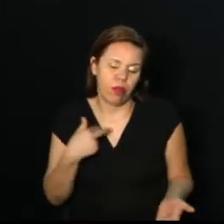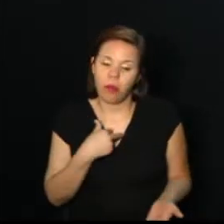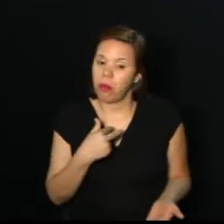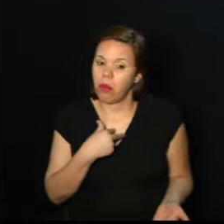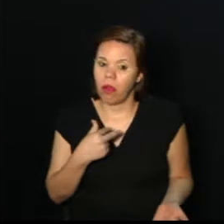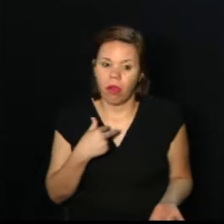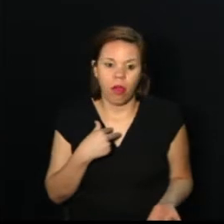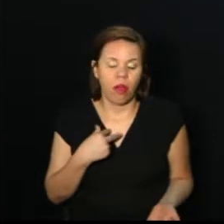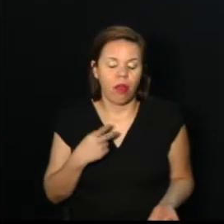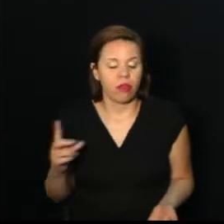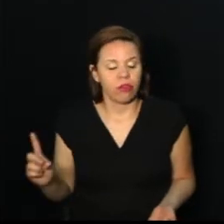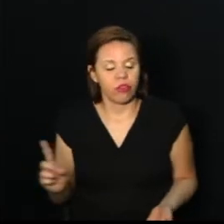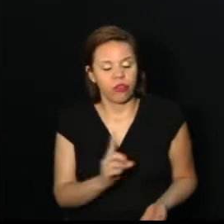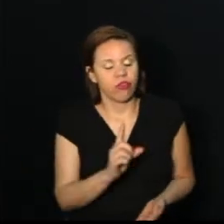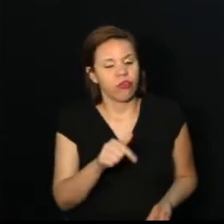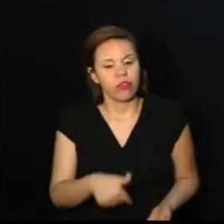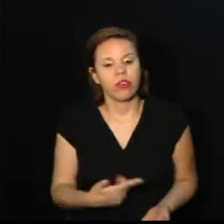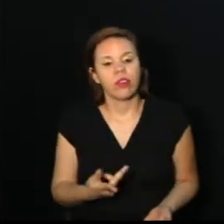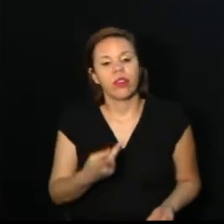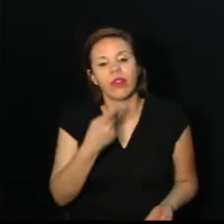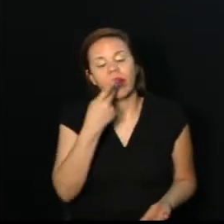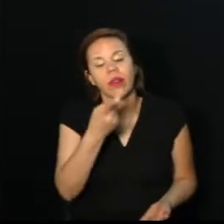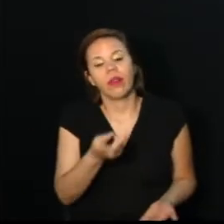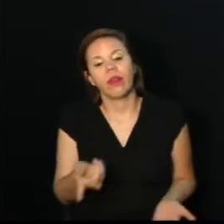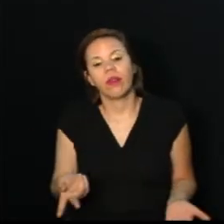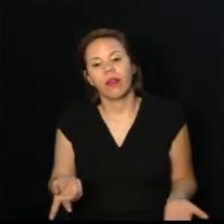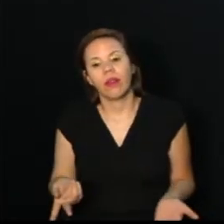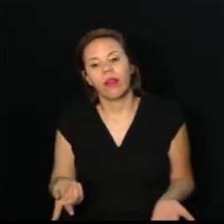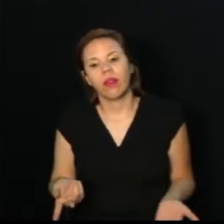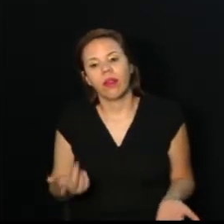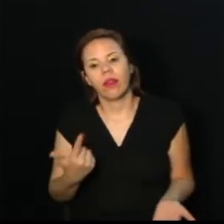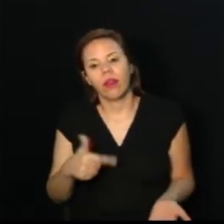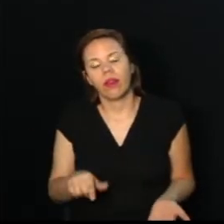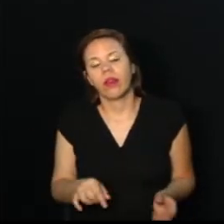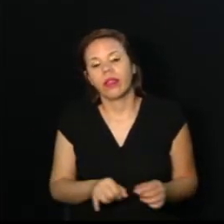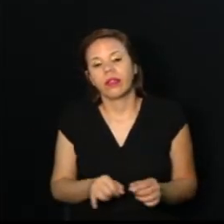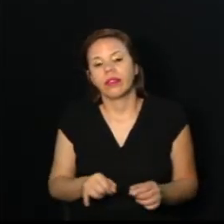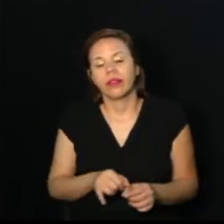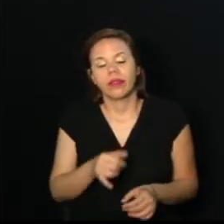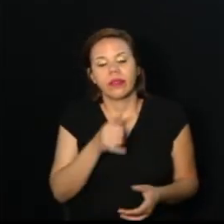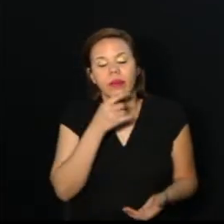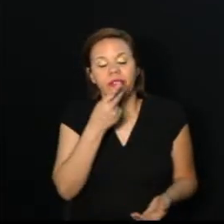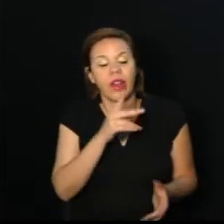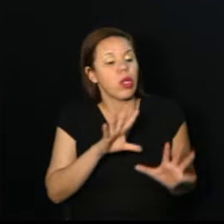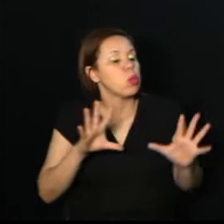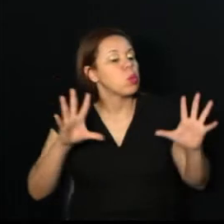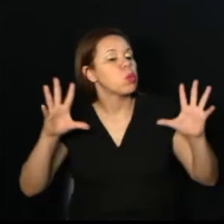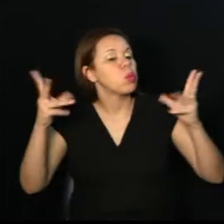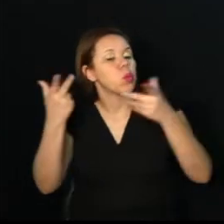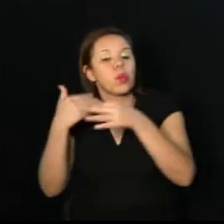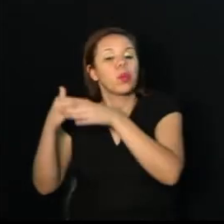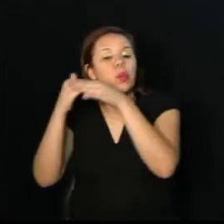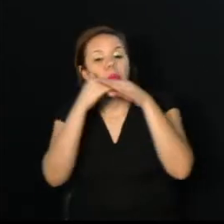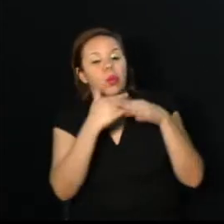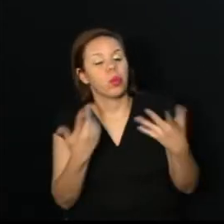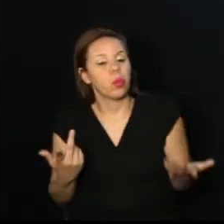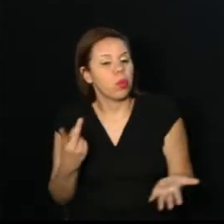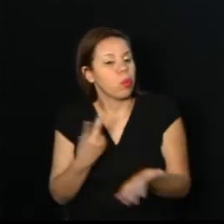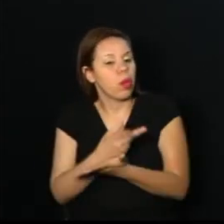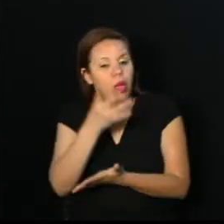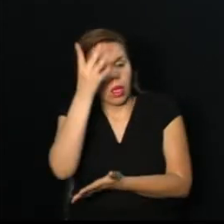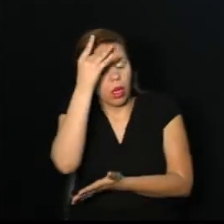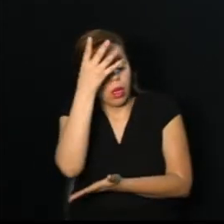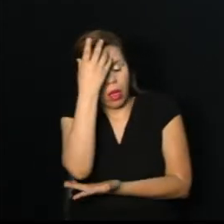posso chegar aqui e passar uma régua e dizer que todos vocês estão